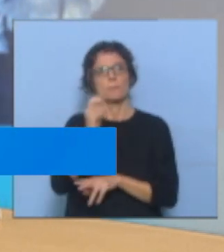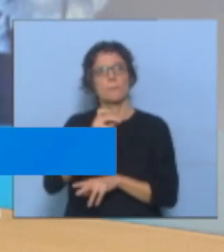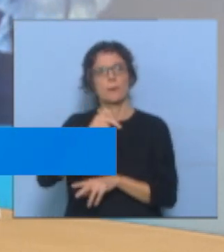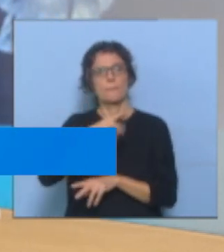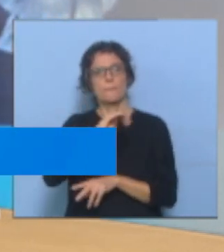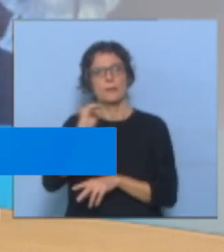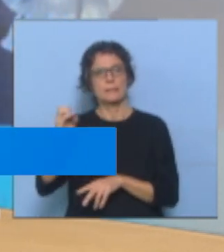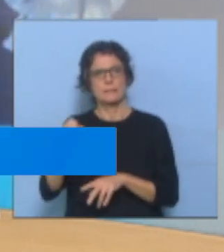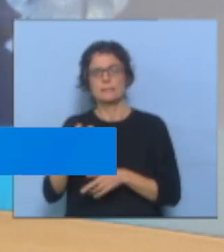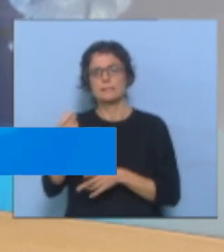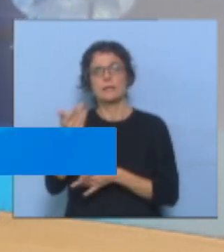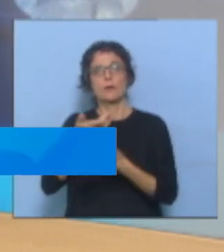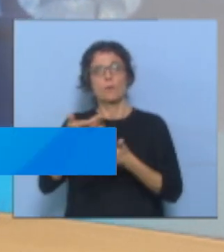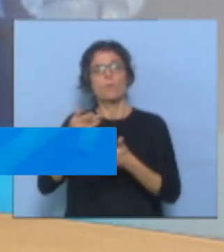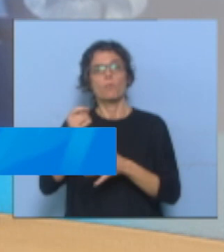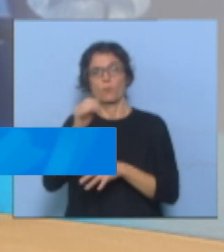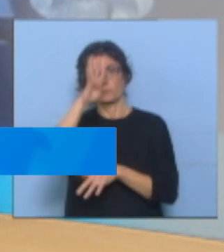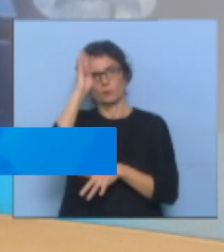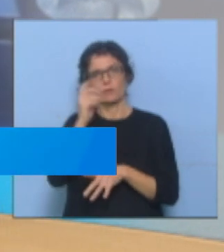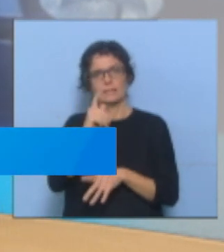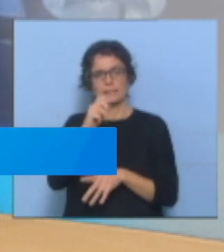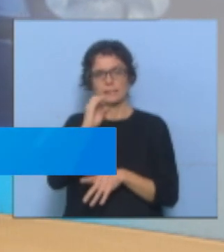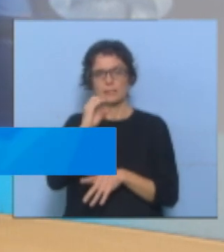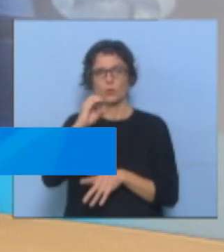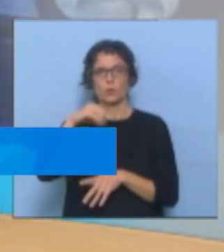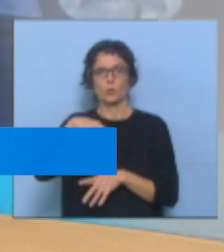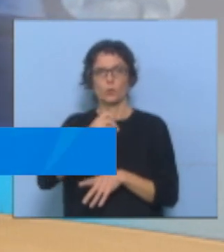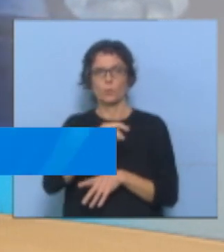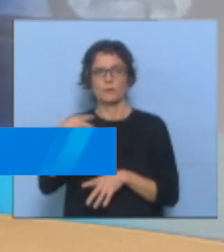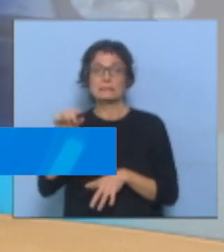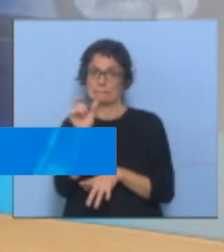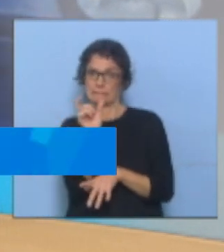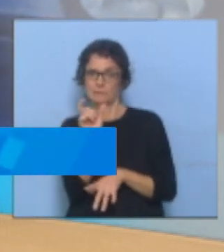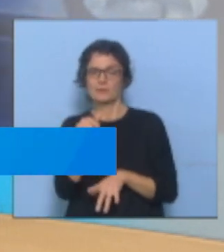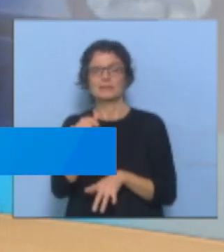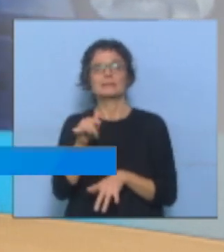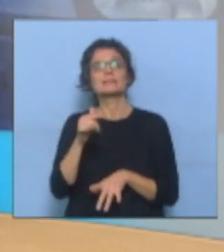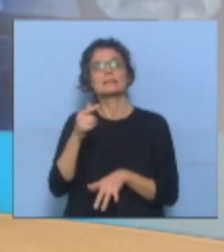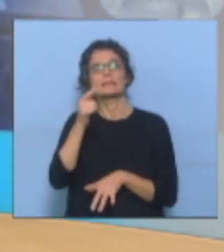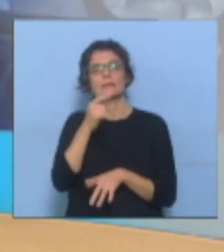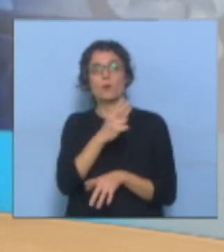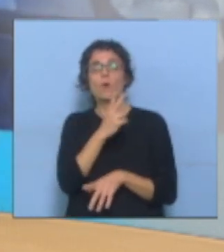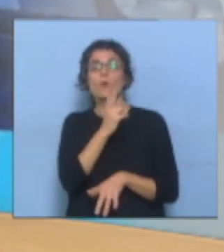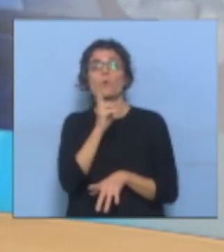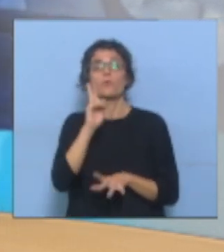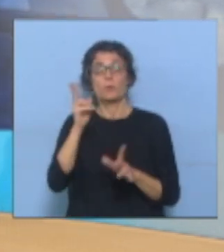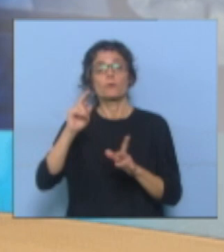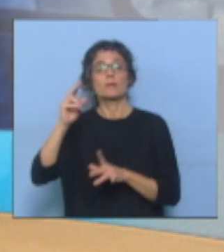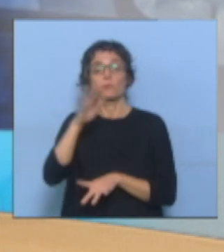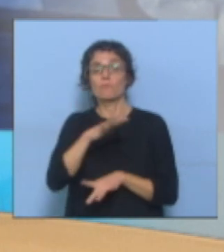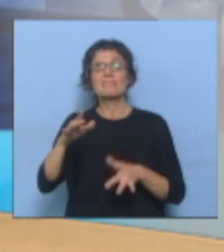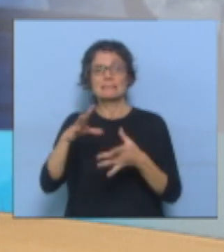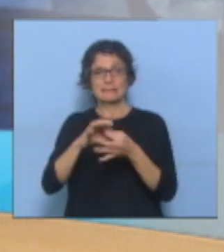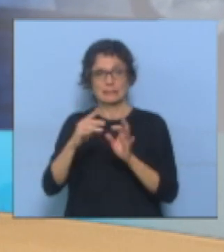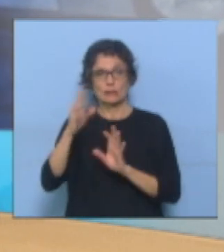Francisco, com iniciativas que vão marcar esta semana em que estará em Portugal o diretor científico do evento. João Pedro Tavares,